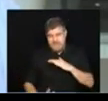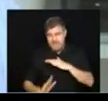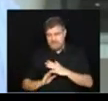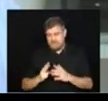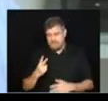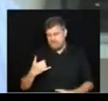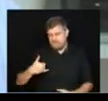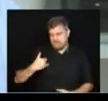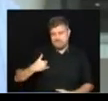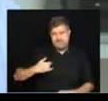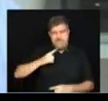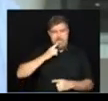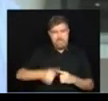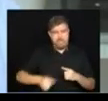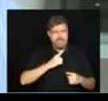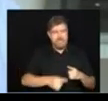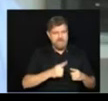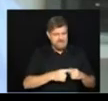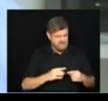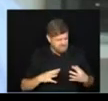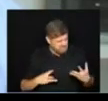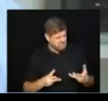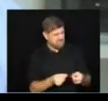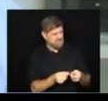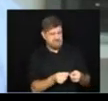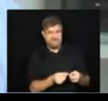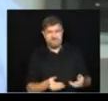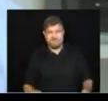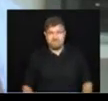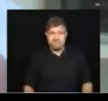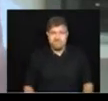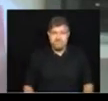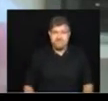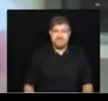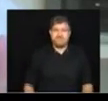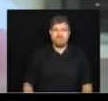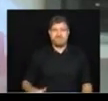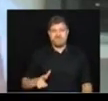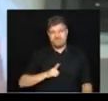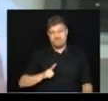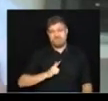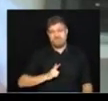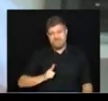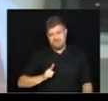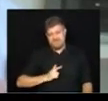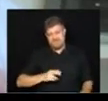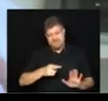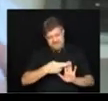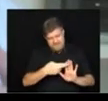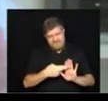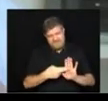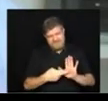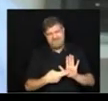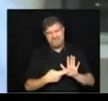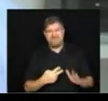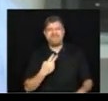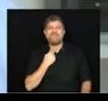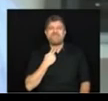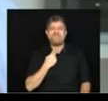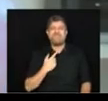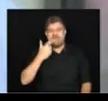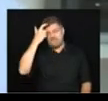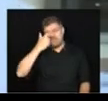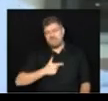olha, é proibido proibir tudo. Claro que a gente precisa ter uma linha, né, Gabriel? Não adianta você chegar